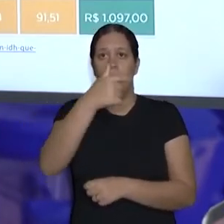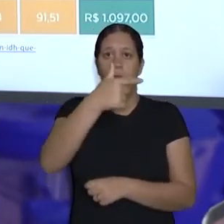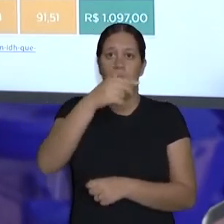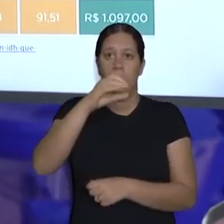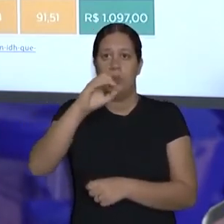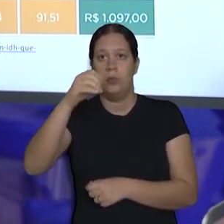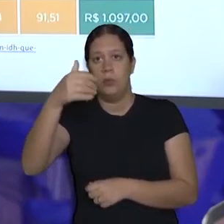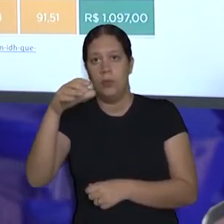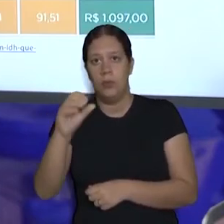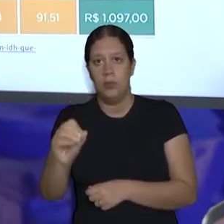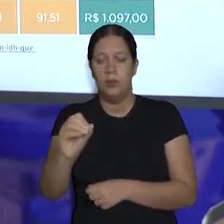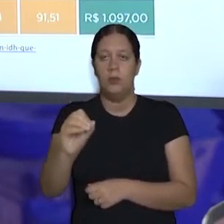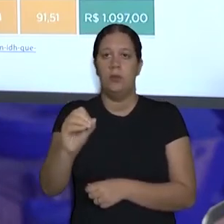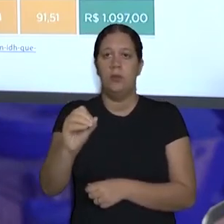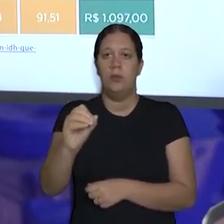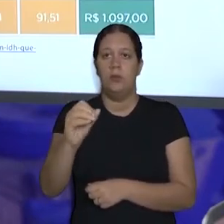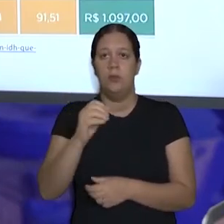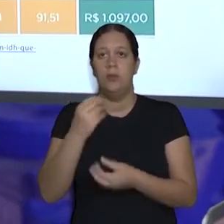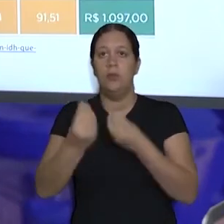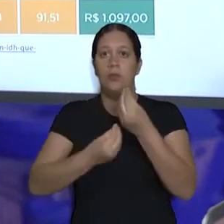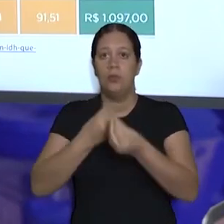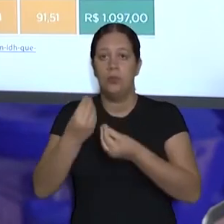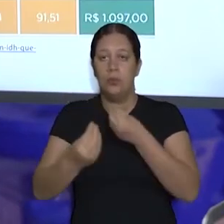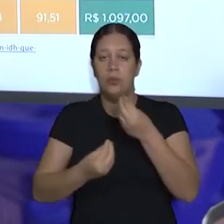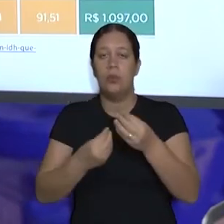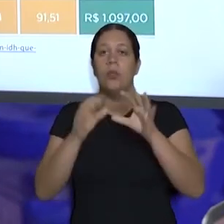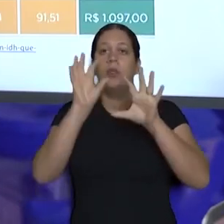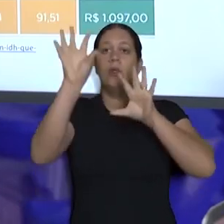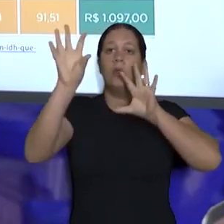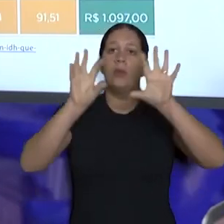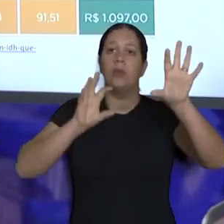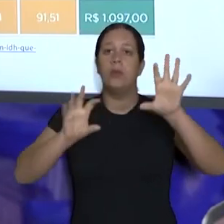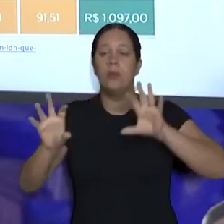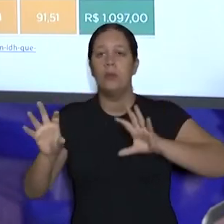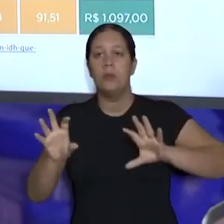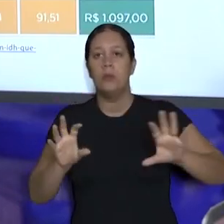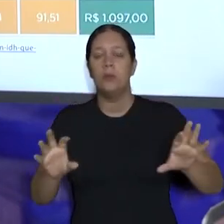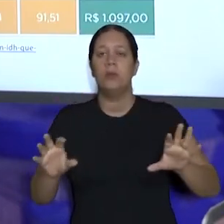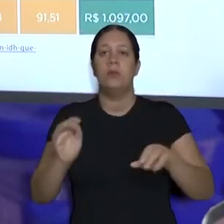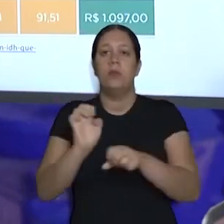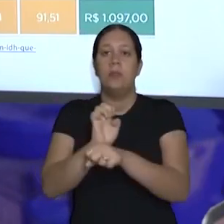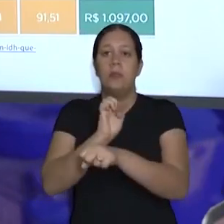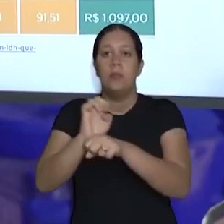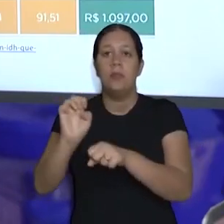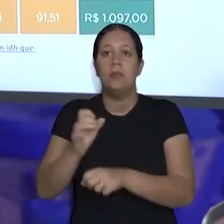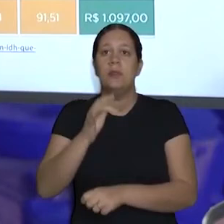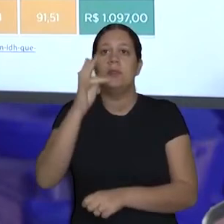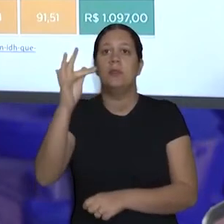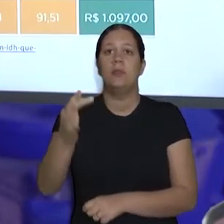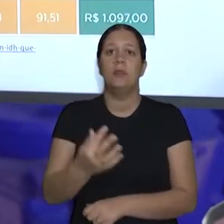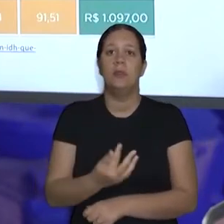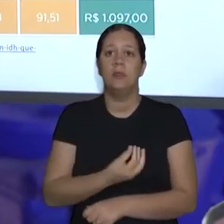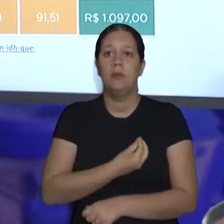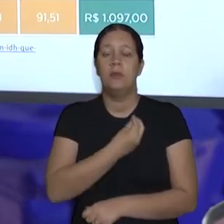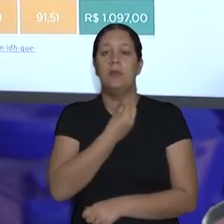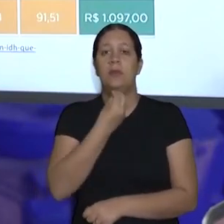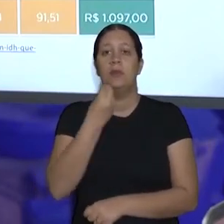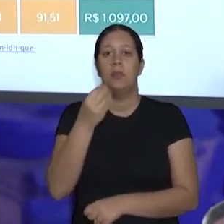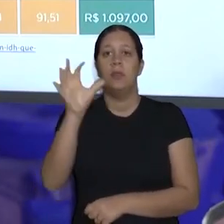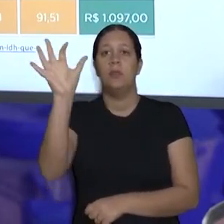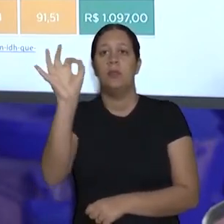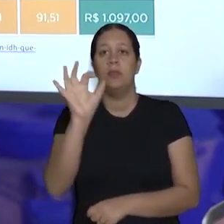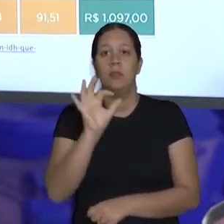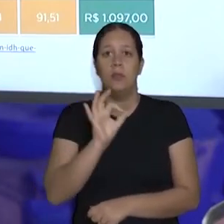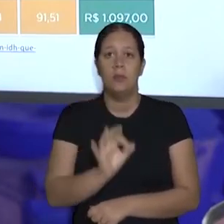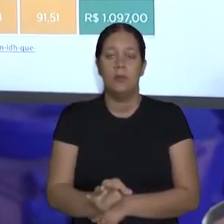2010, de como que está a distribuição do IDH, da esperança de vida, né, da porcentagem